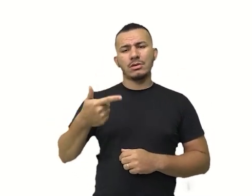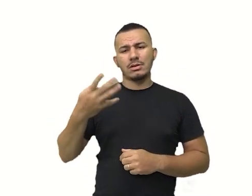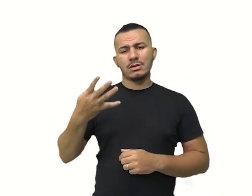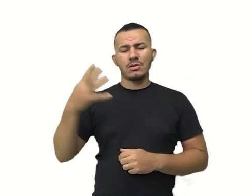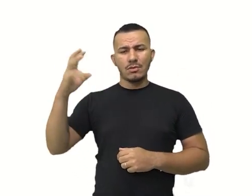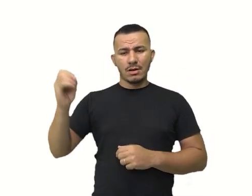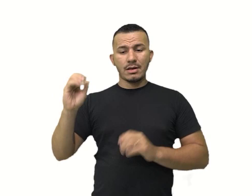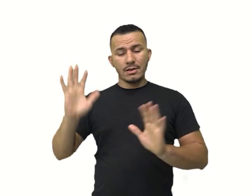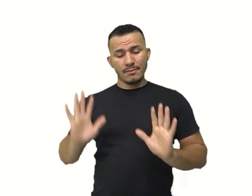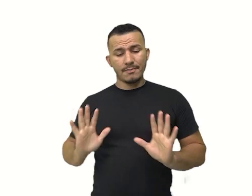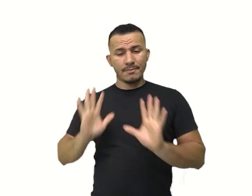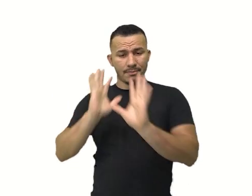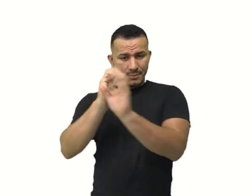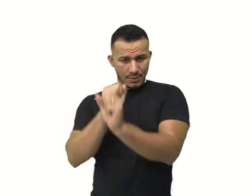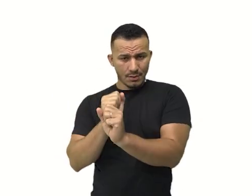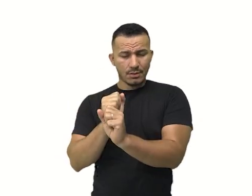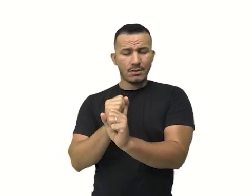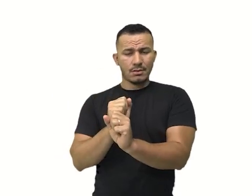o total